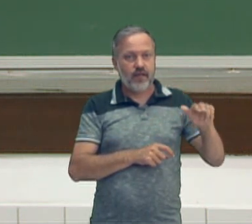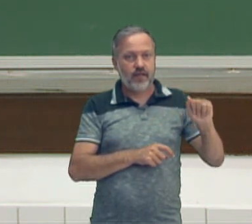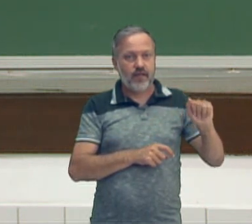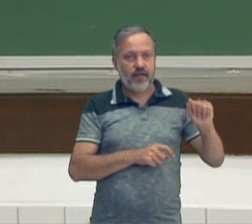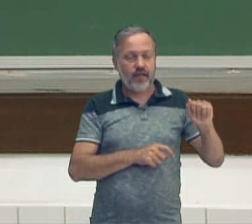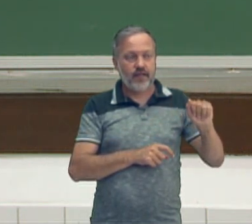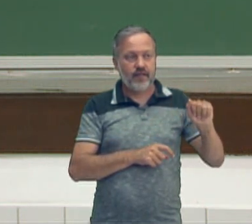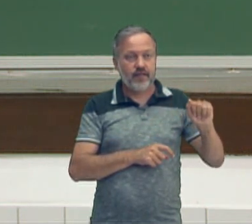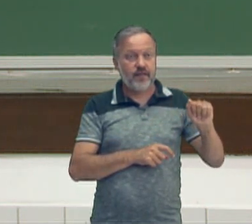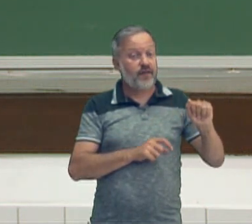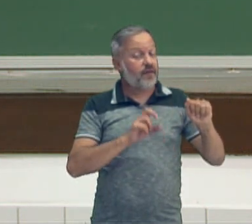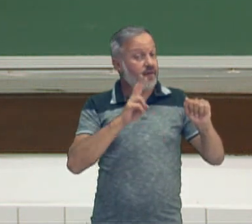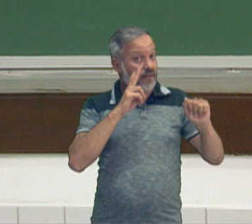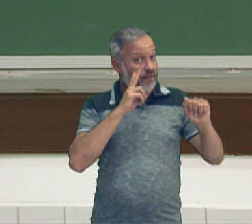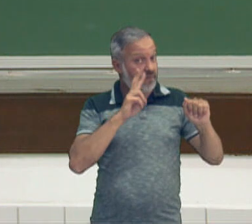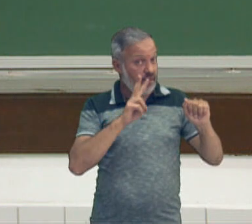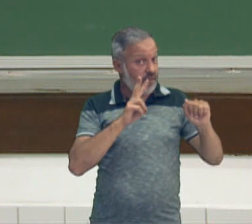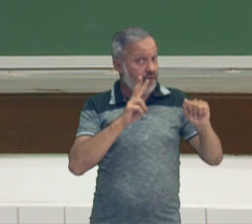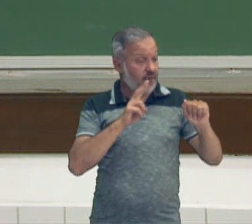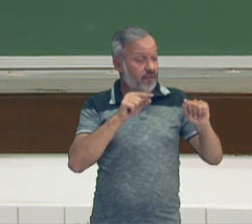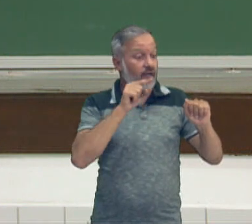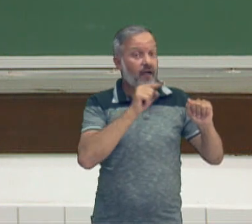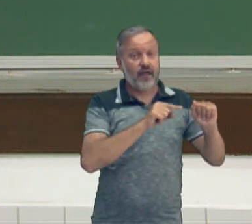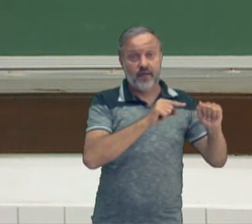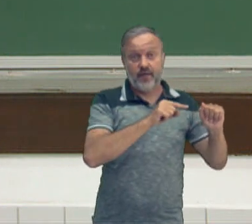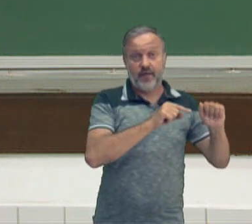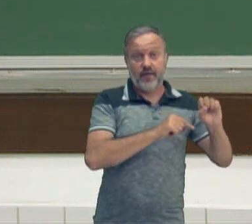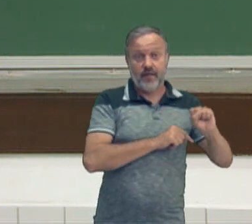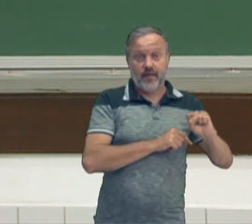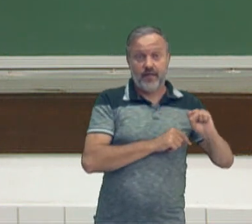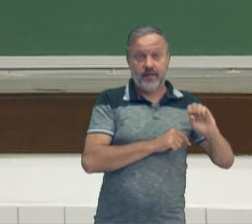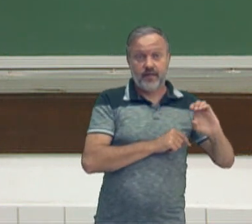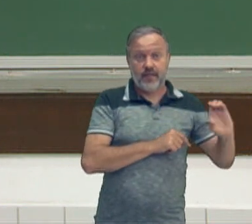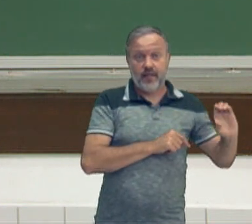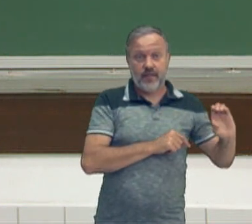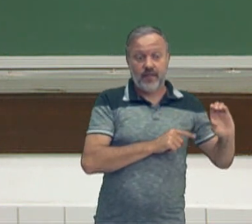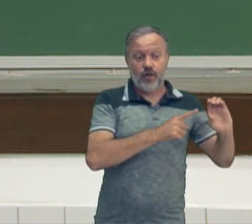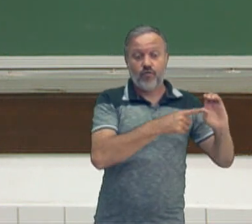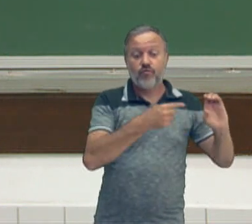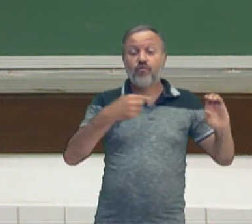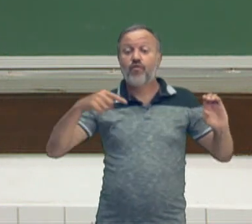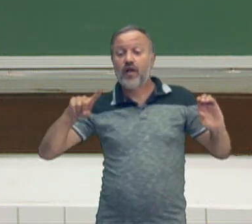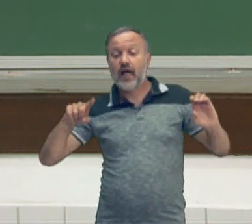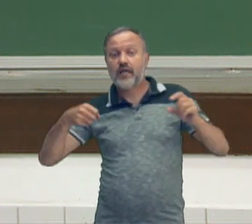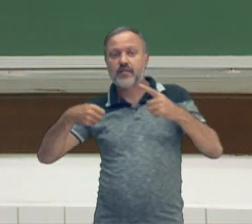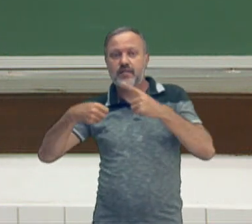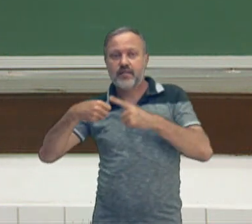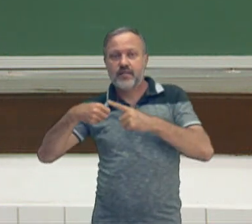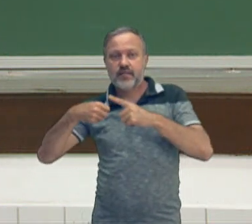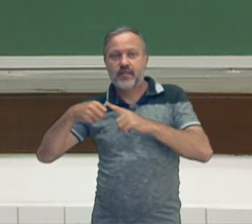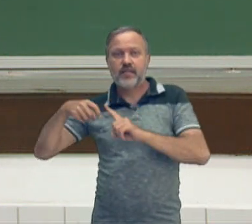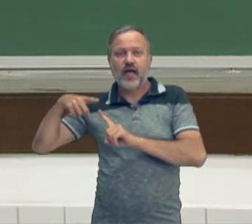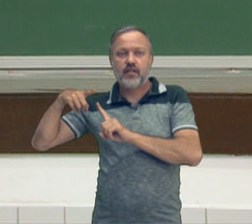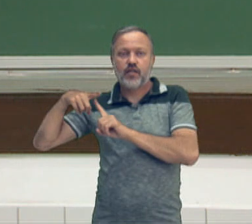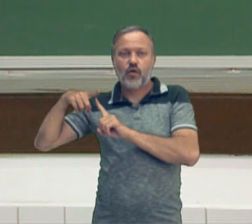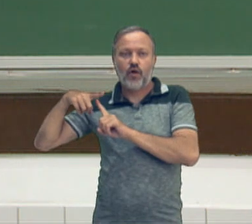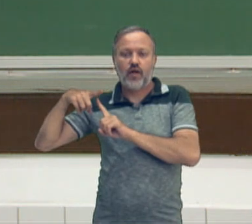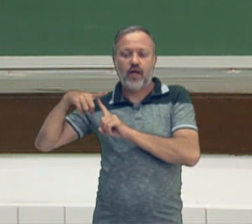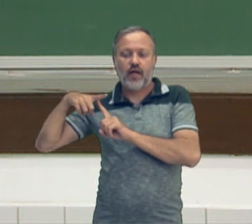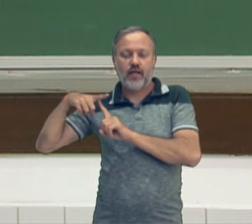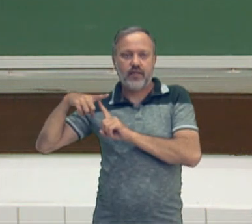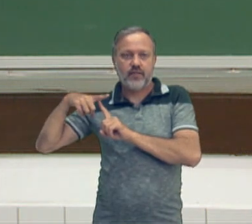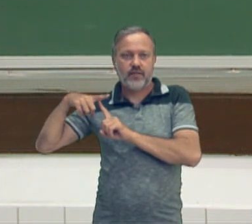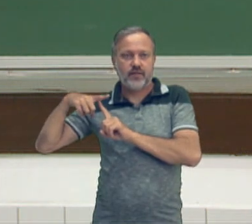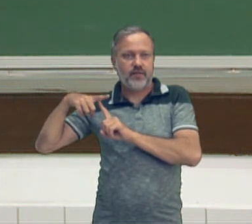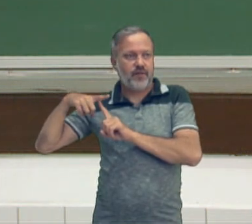lá numa outra cidade do interior do Paraná, como Toledo, no oeste do Paraná,